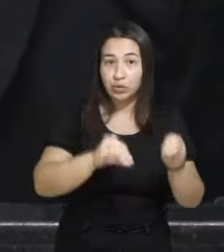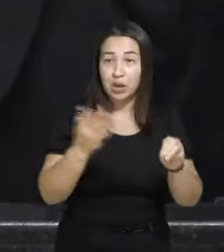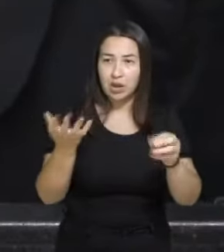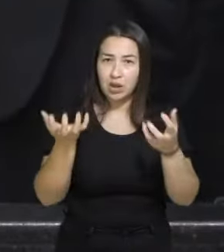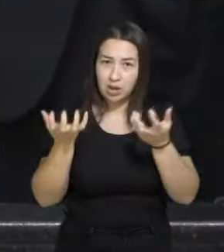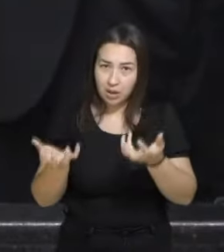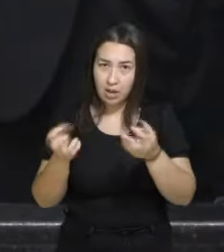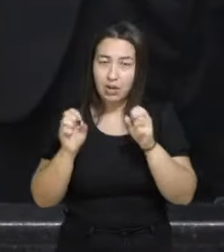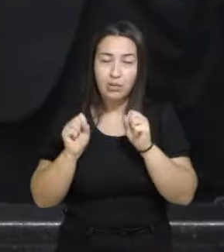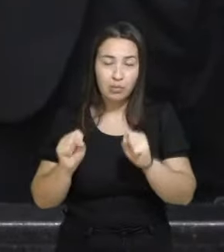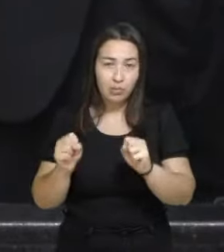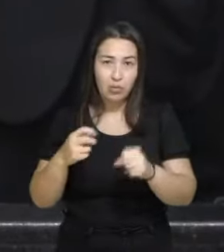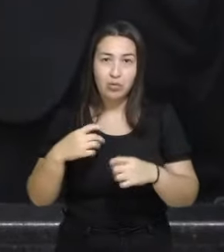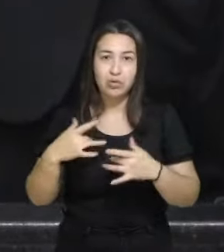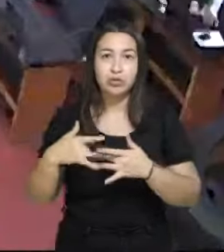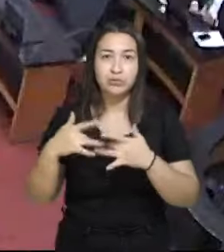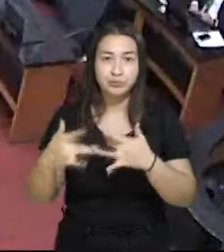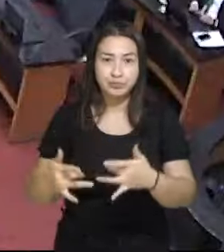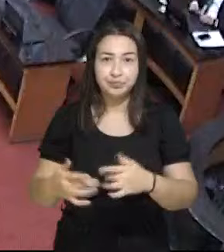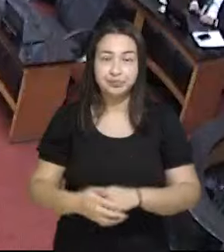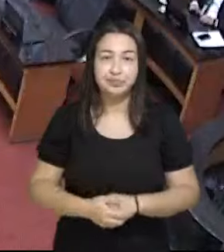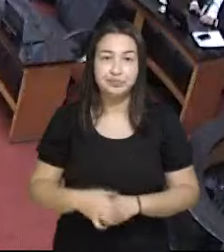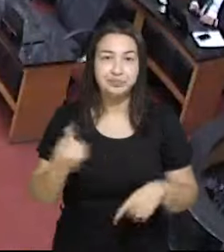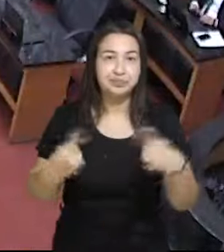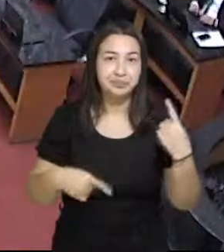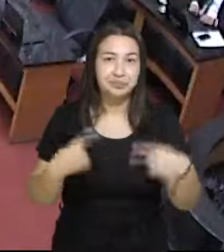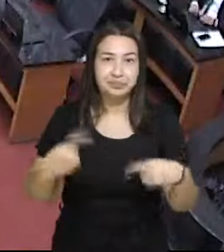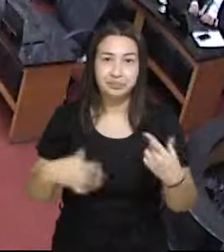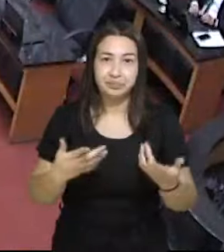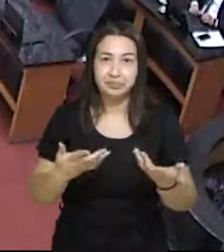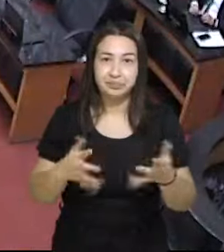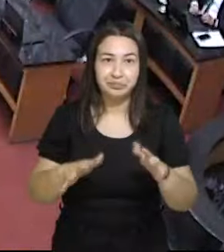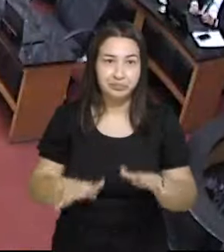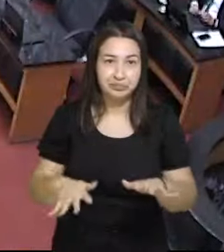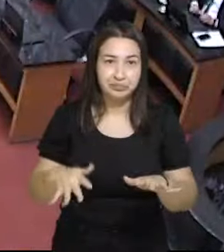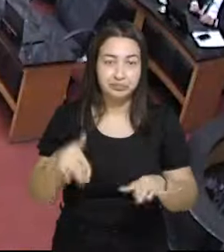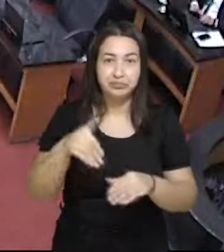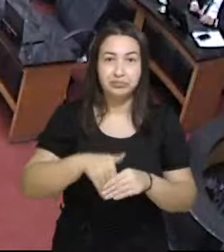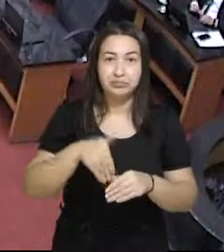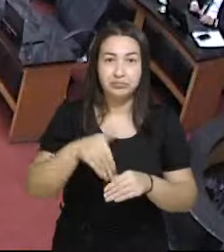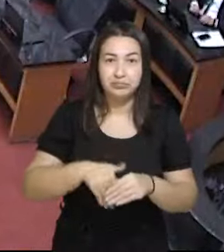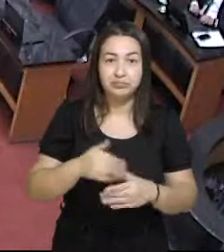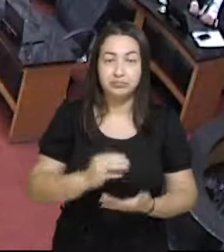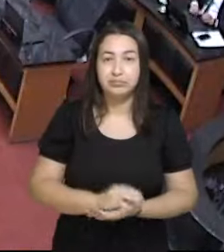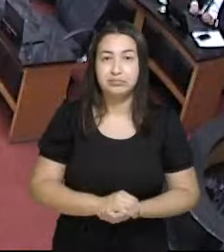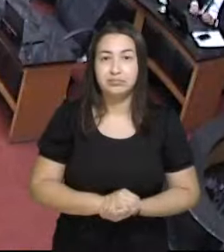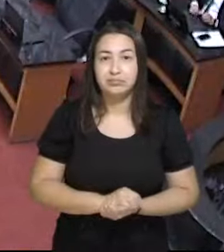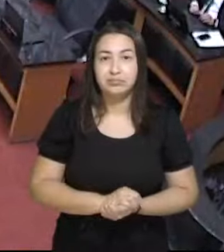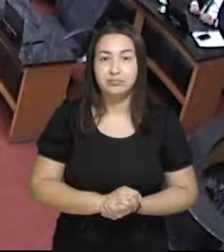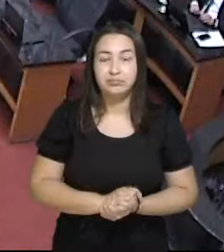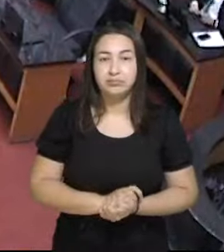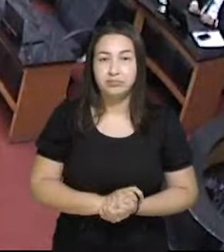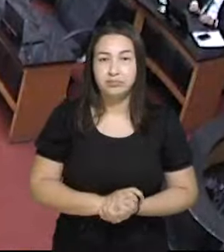em discussão. Não havendo quem queira discutir em votação, deputados que aprovam, permaneçam como se